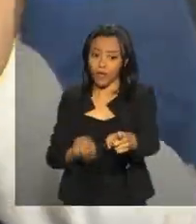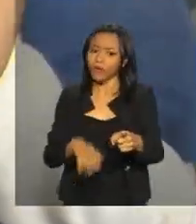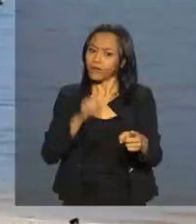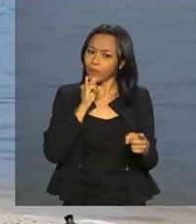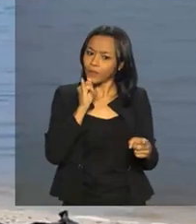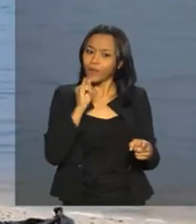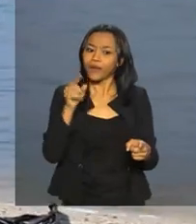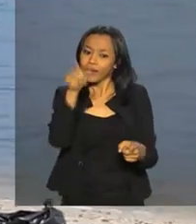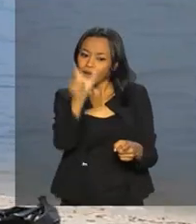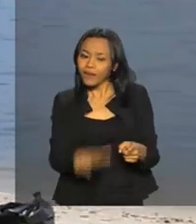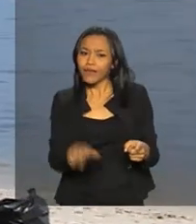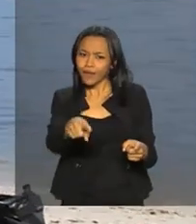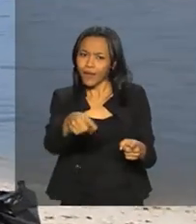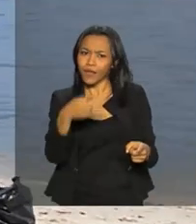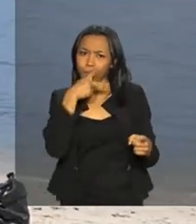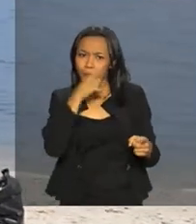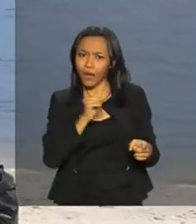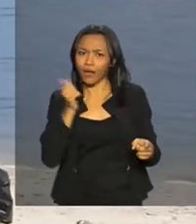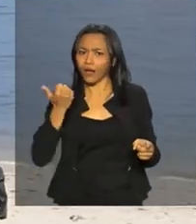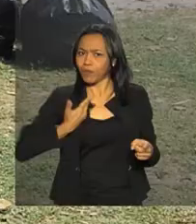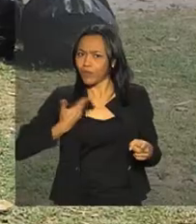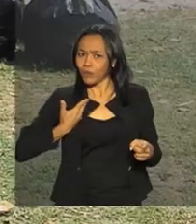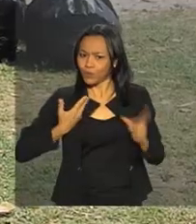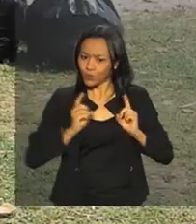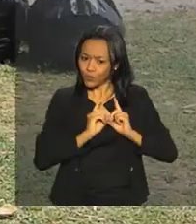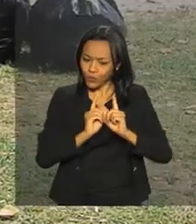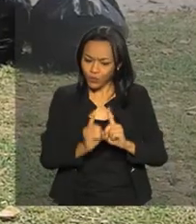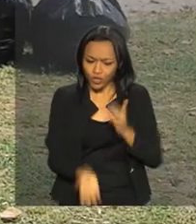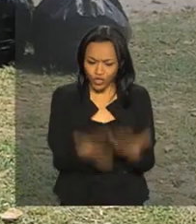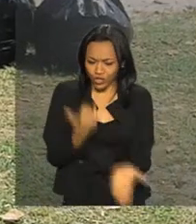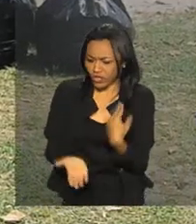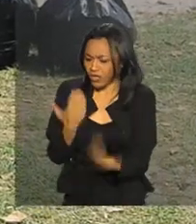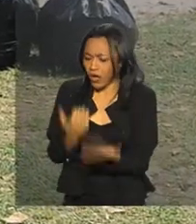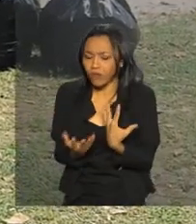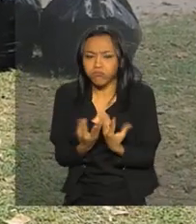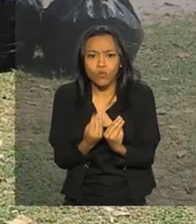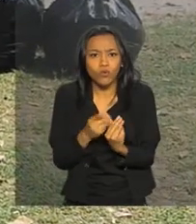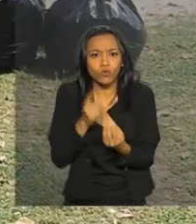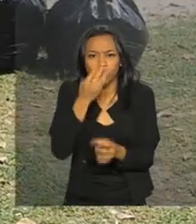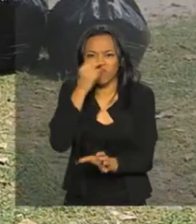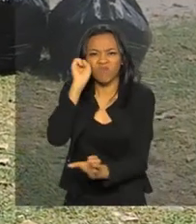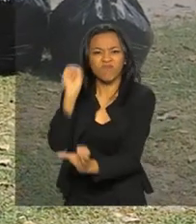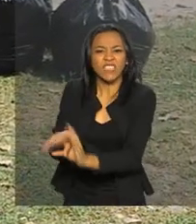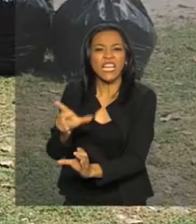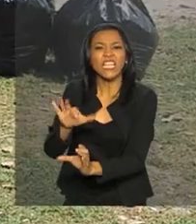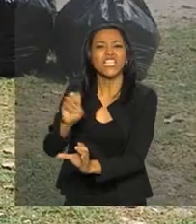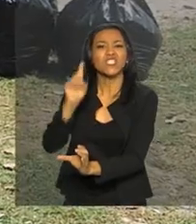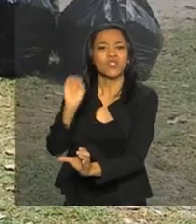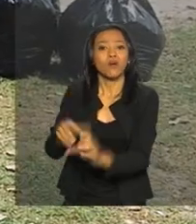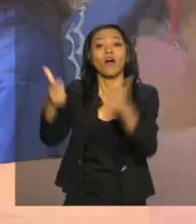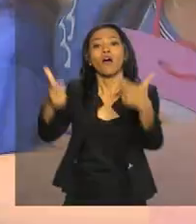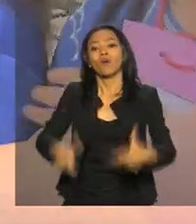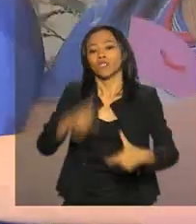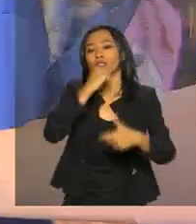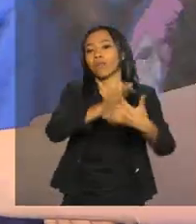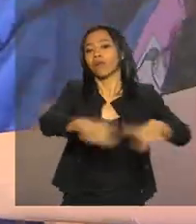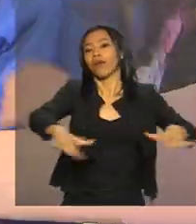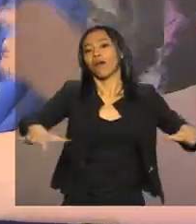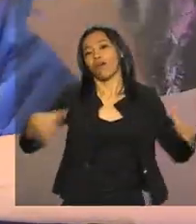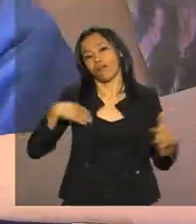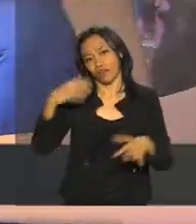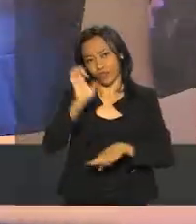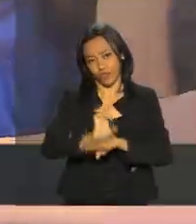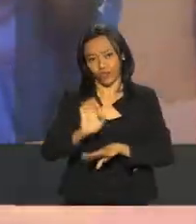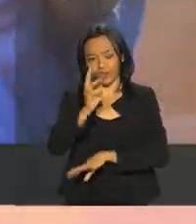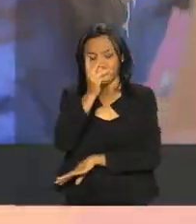da pequena, que, acompanhada do pai e de amigos, retiraram quilos de lixo da Praia de Pedrinhas, no Rio de Janeiro. A gente foi